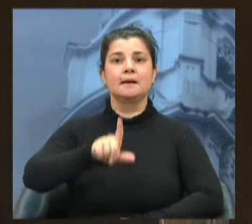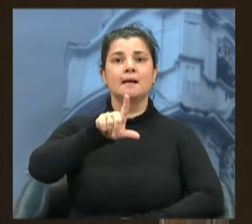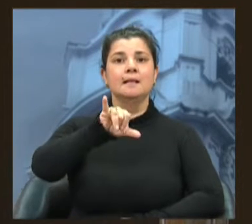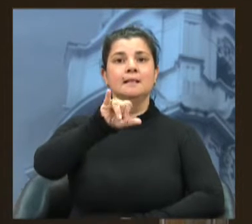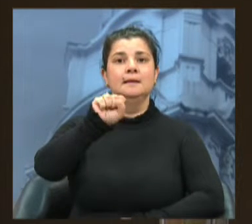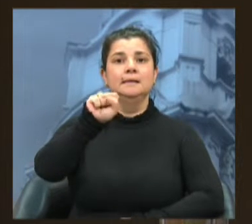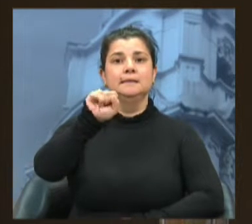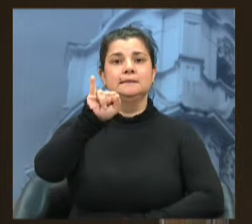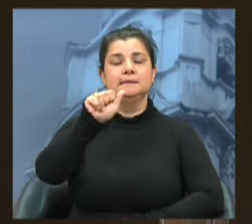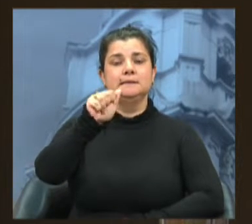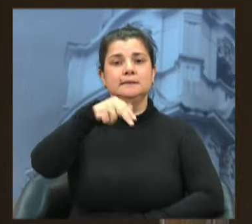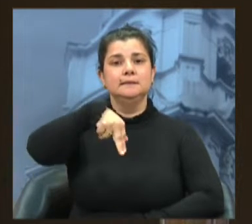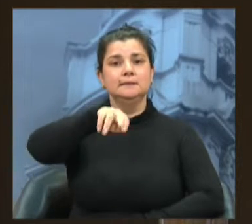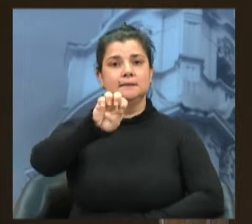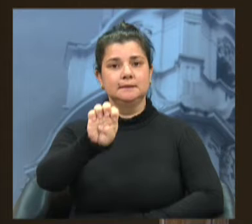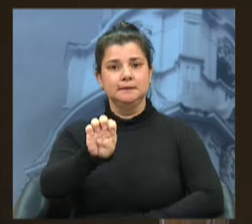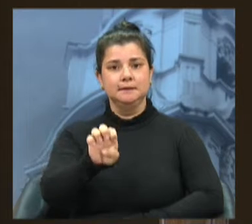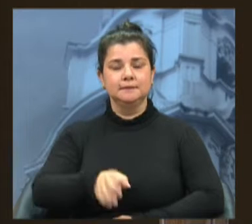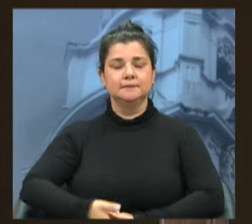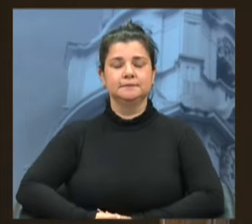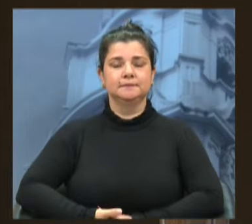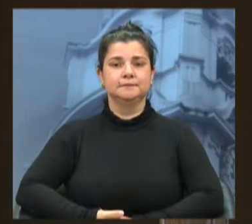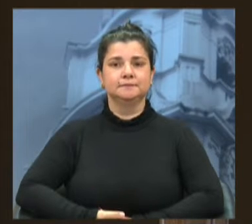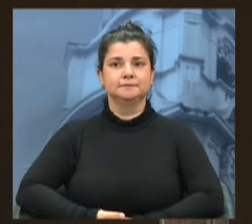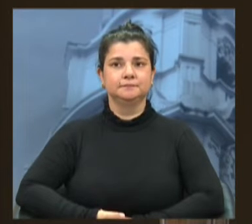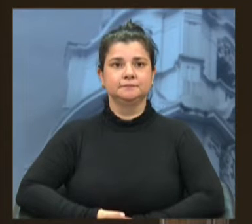Lisiane dos Santos.